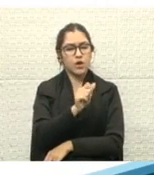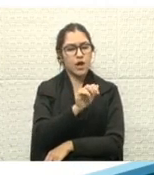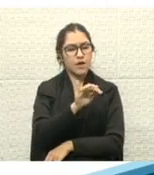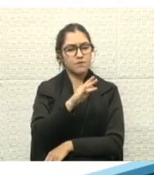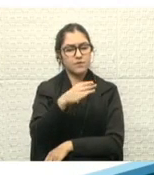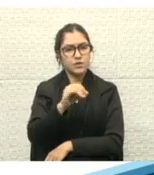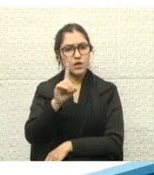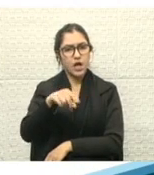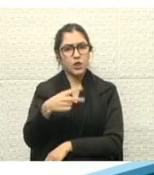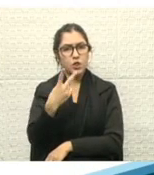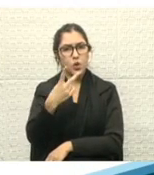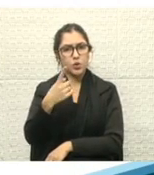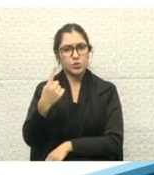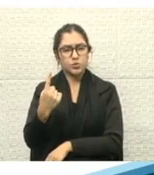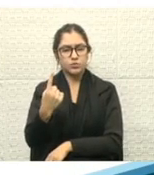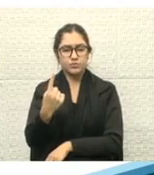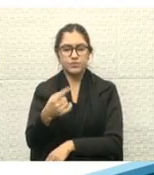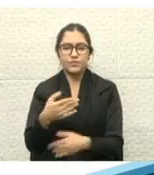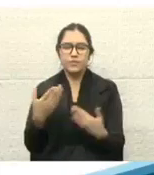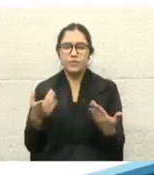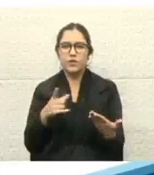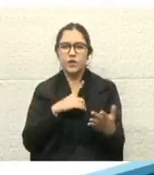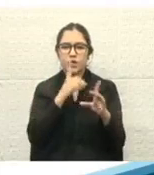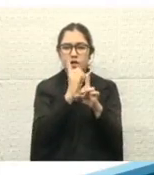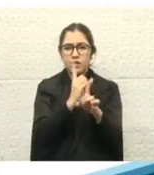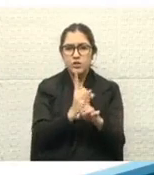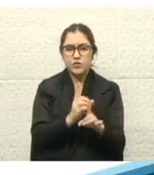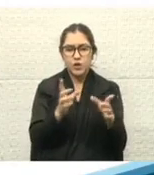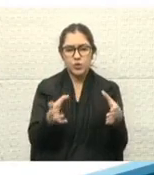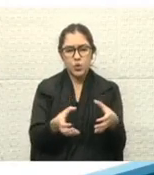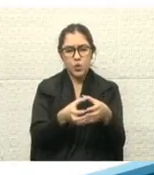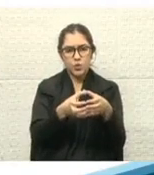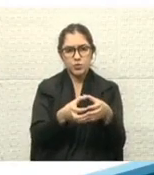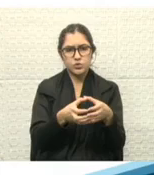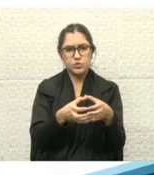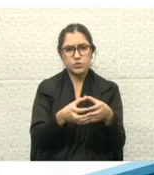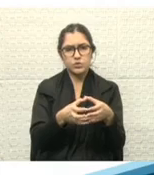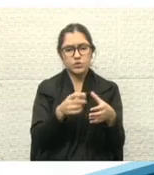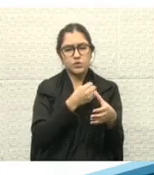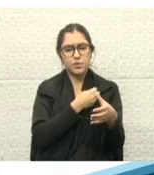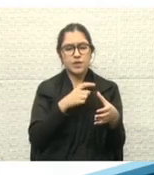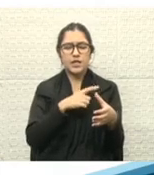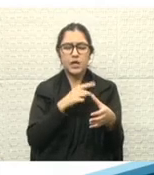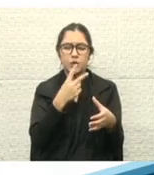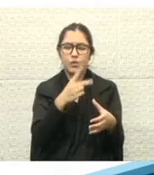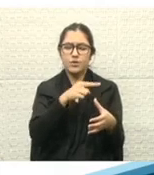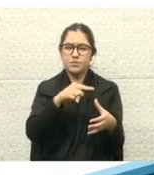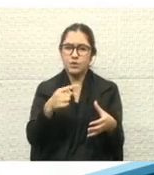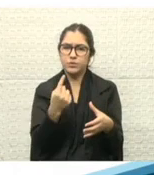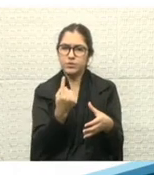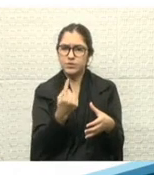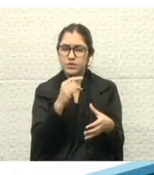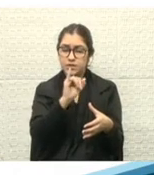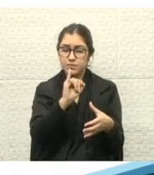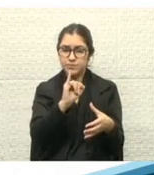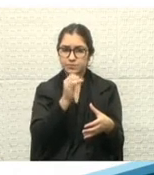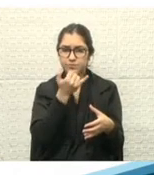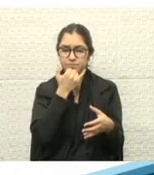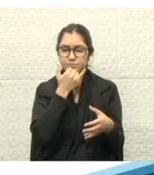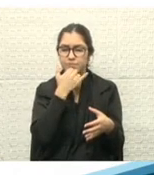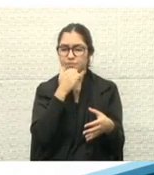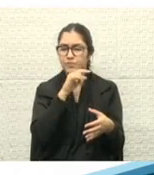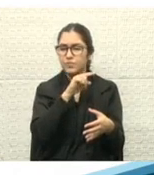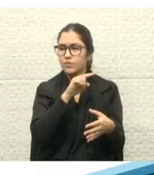é 2, 1. Quando eu identifico o conjugado desse número, eu terei o 2 menos i. Então, a parte